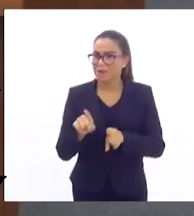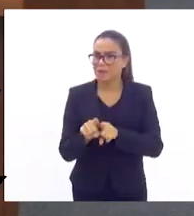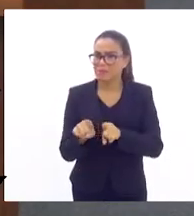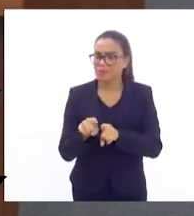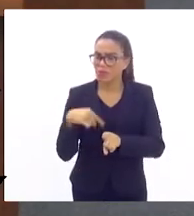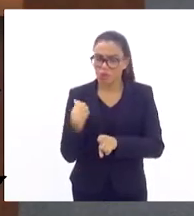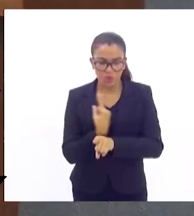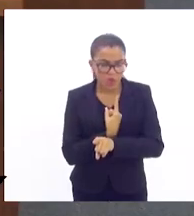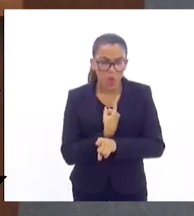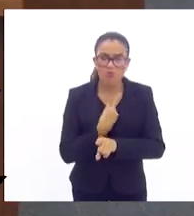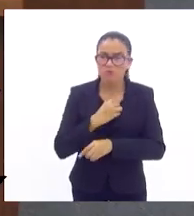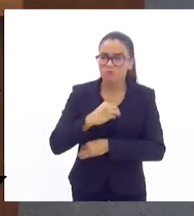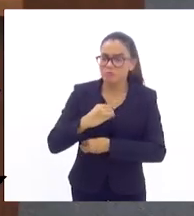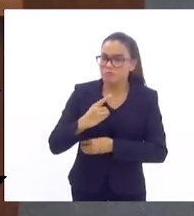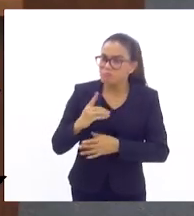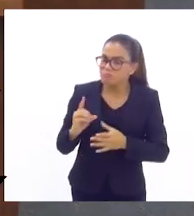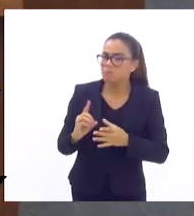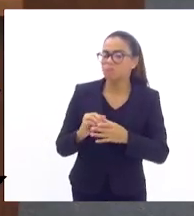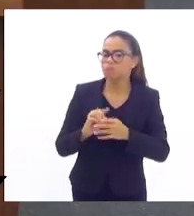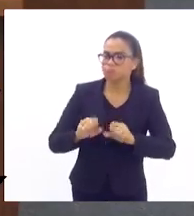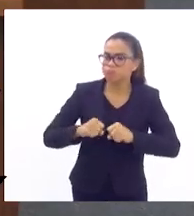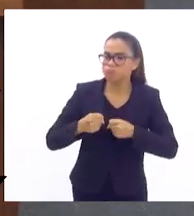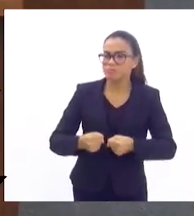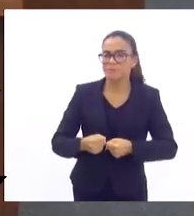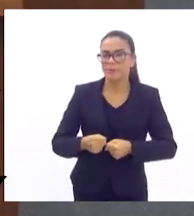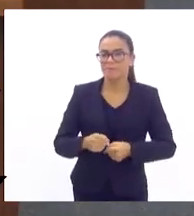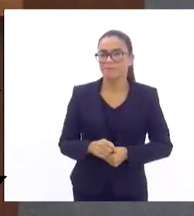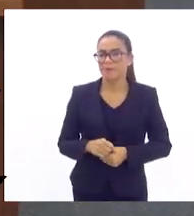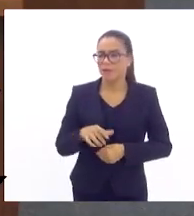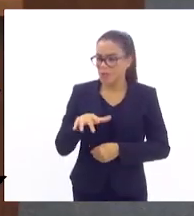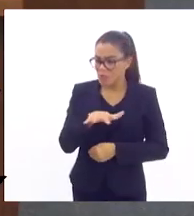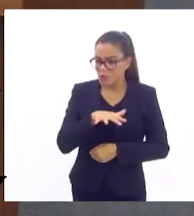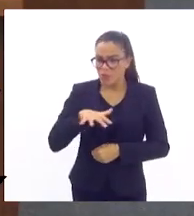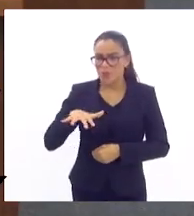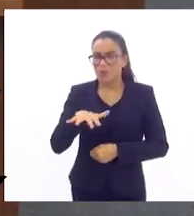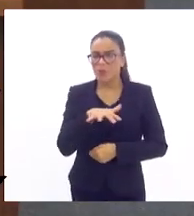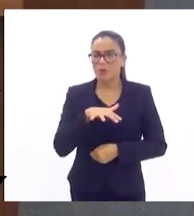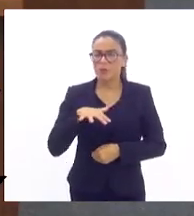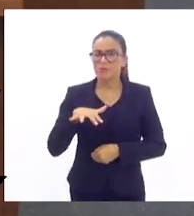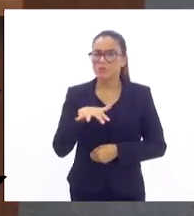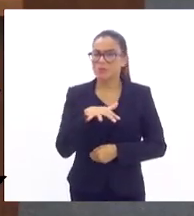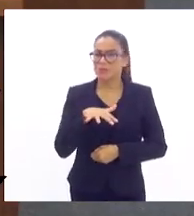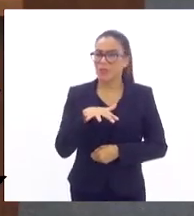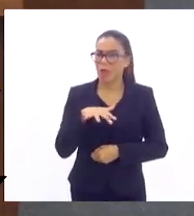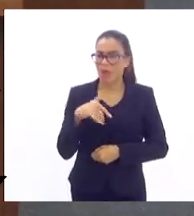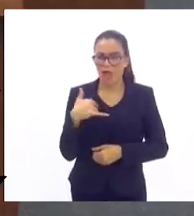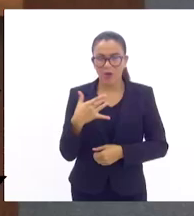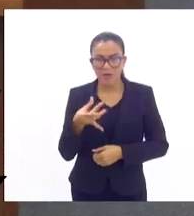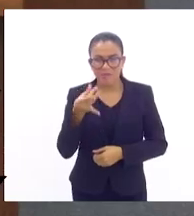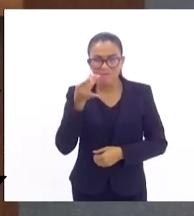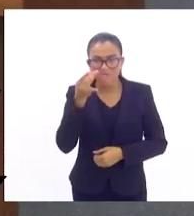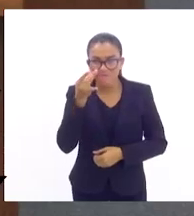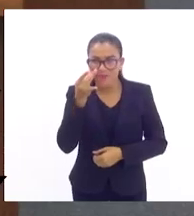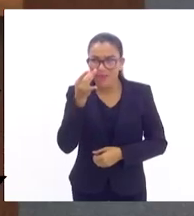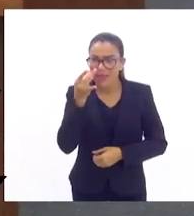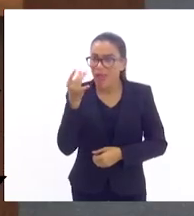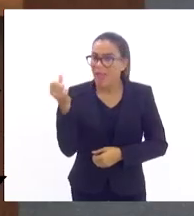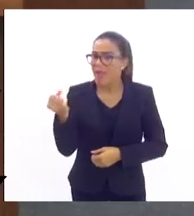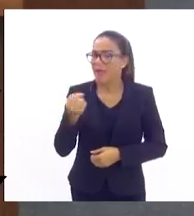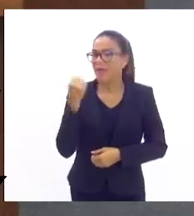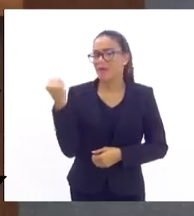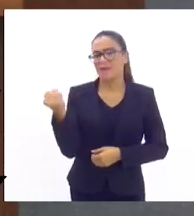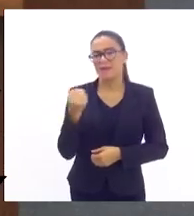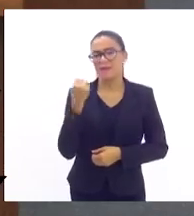questão. Agora, a resposta e o cenário que estamos presenciando aqui é algo